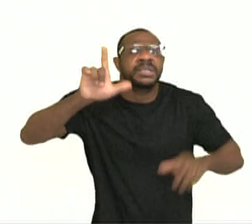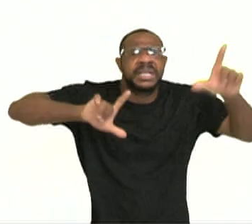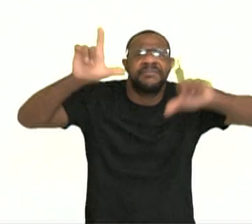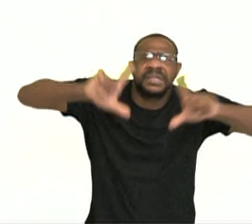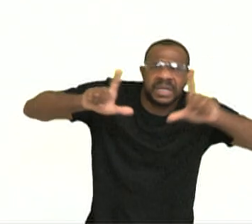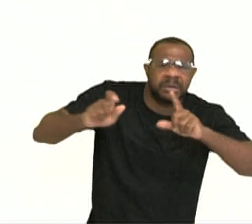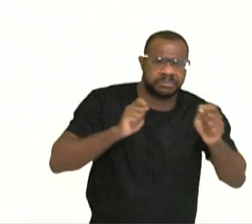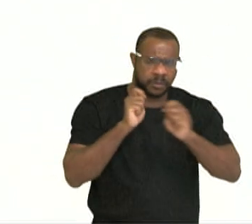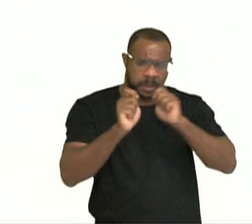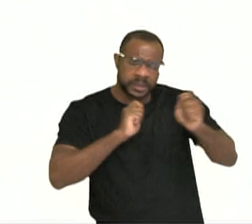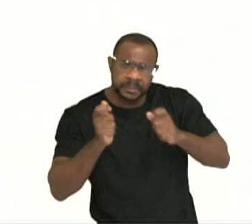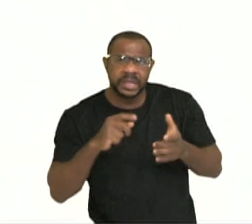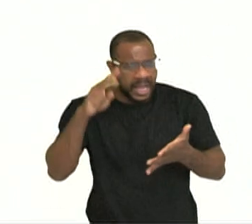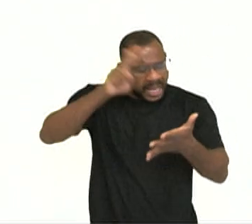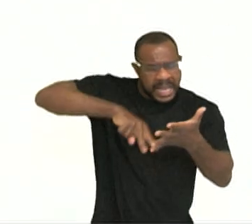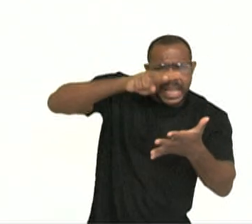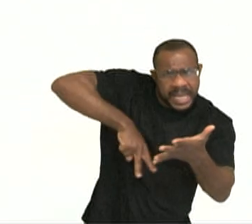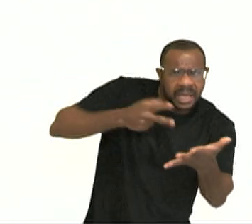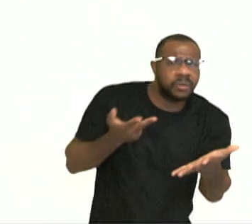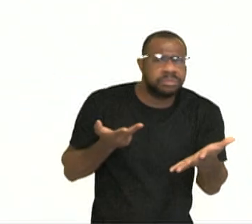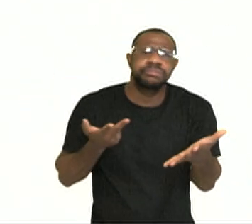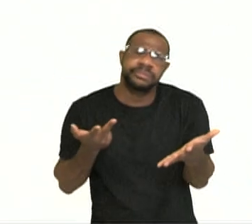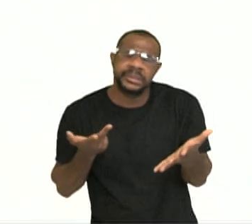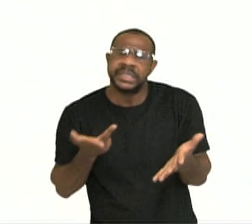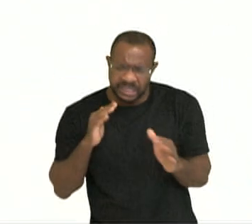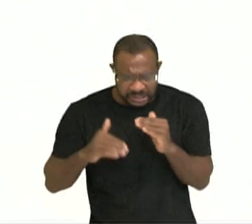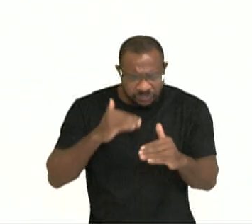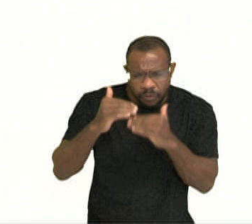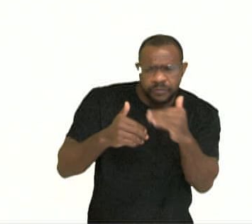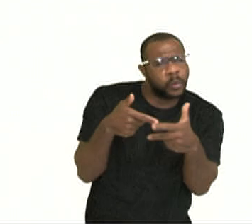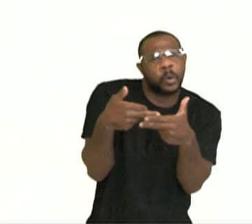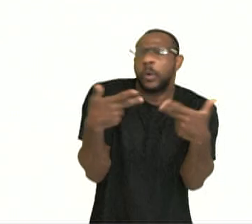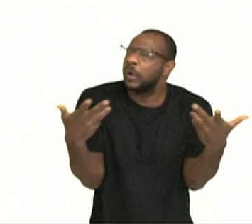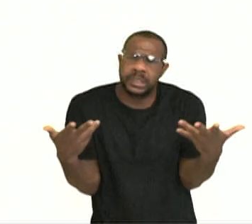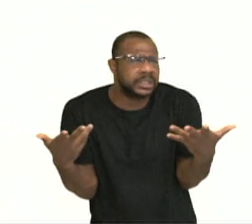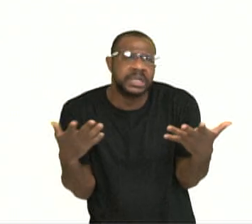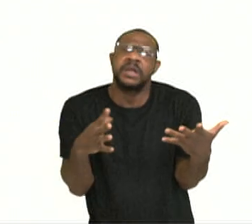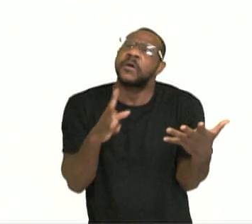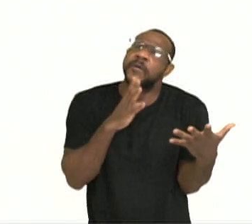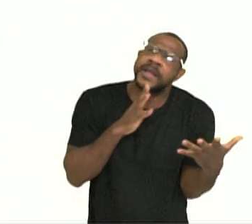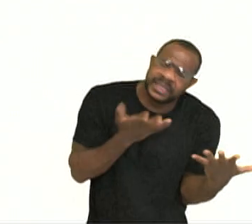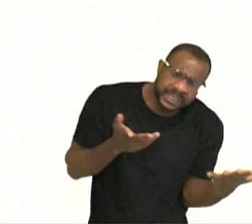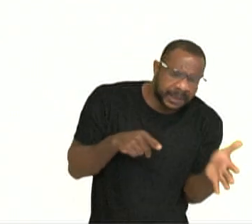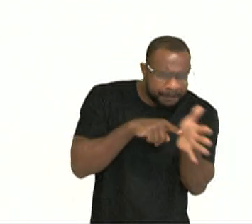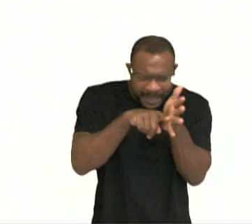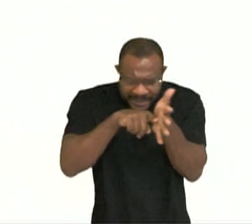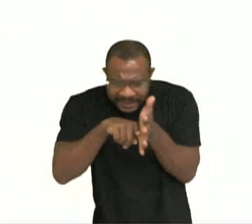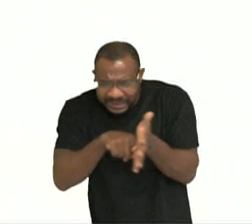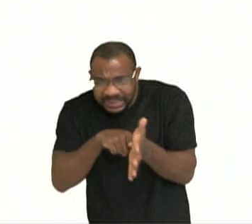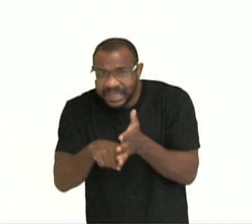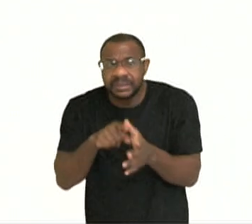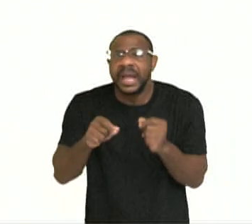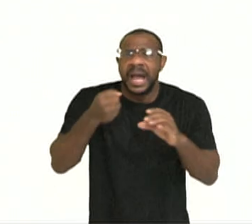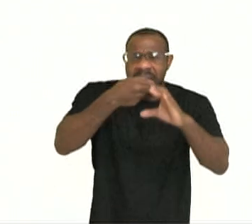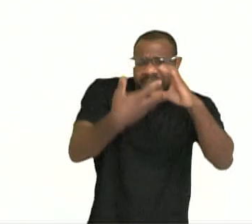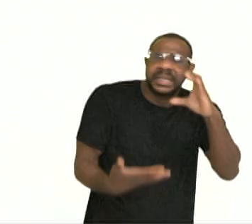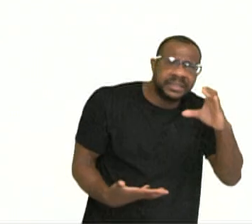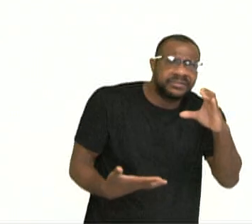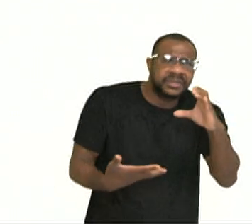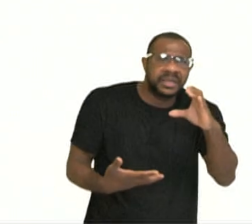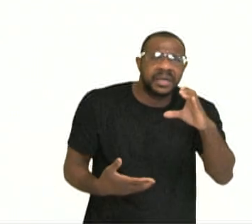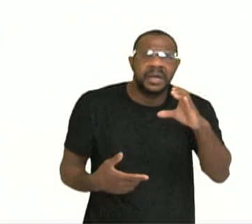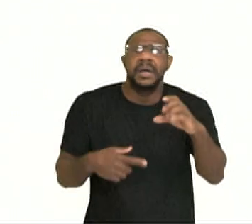reportagem, leu alguma coisa a respeito, desenvolveu algo assim, conhecendo e verificando essas características,